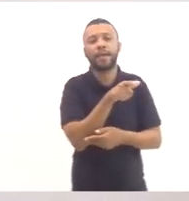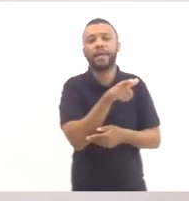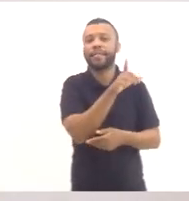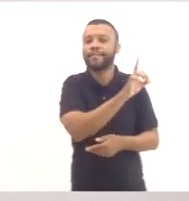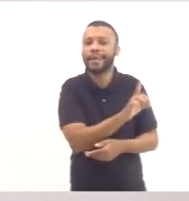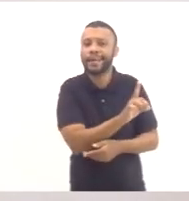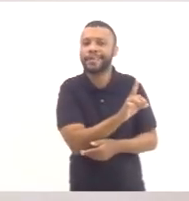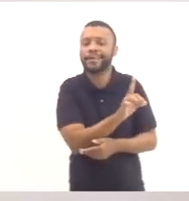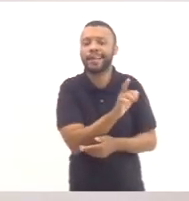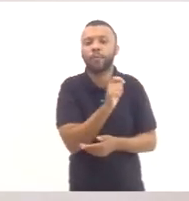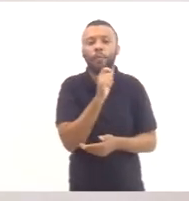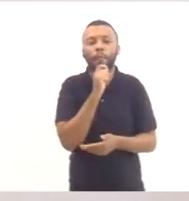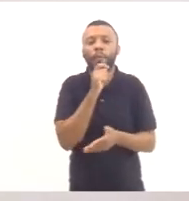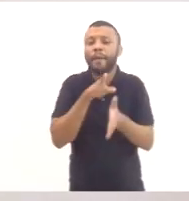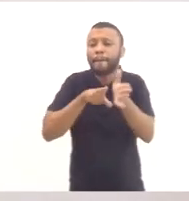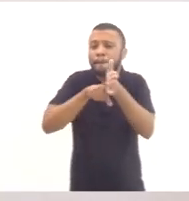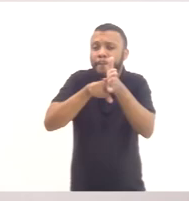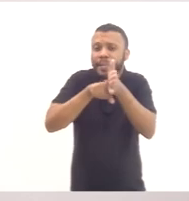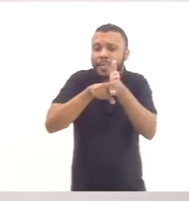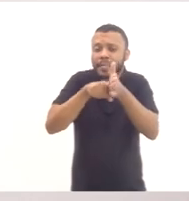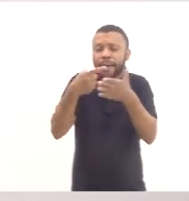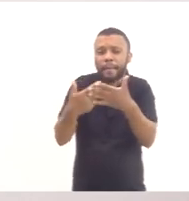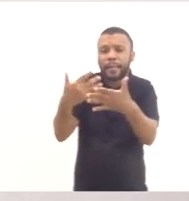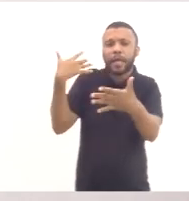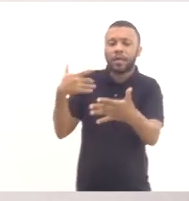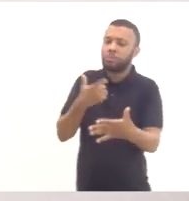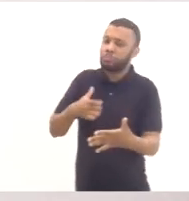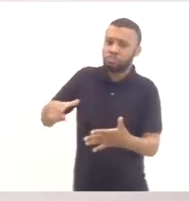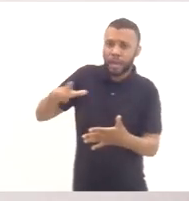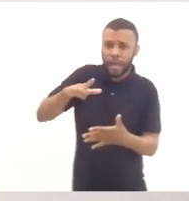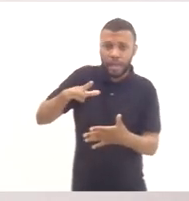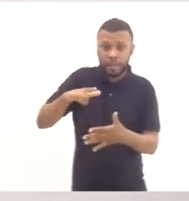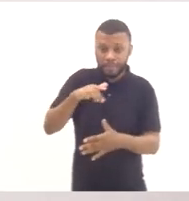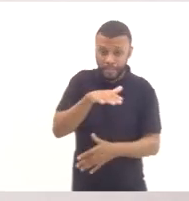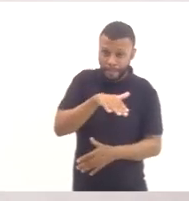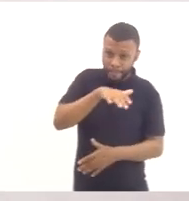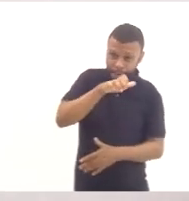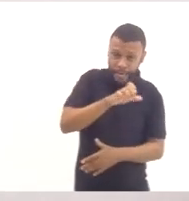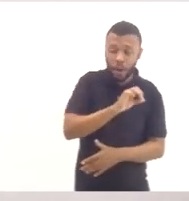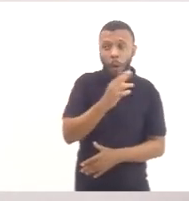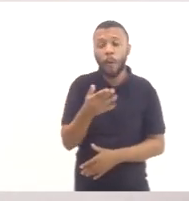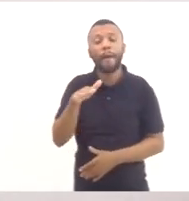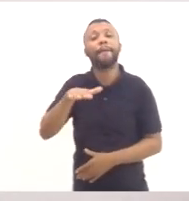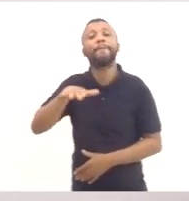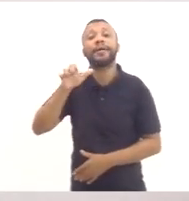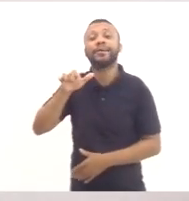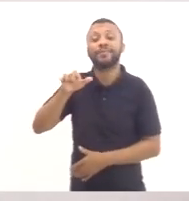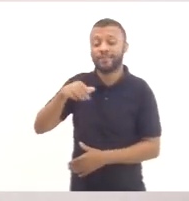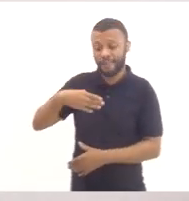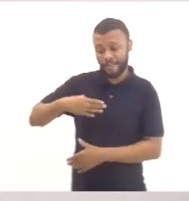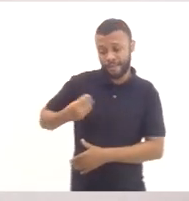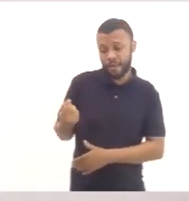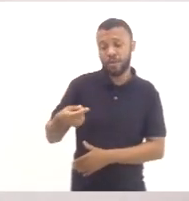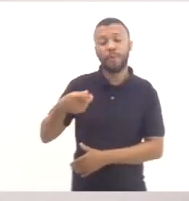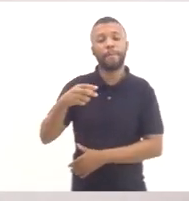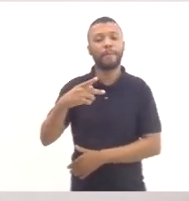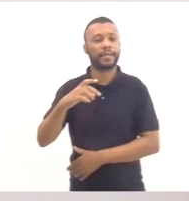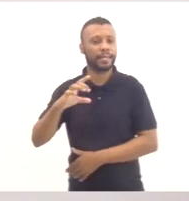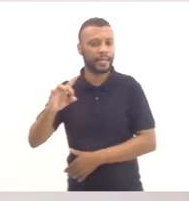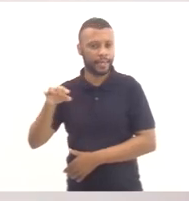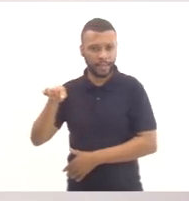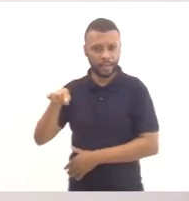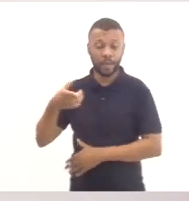né nem para ser mãe muito menos mãe de pessegueiro o quanto profissional